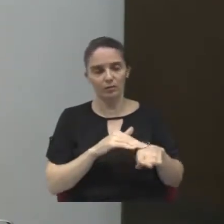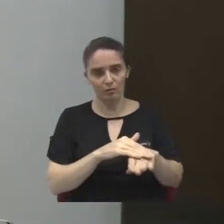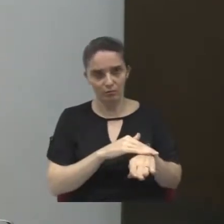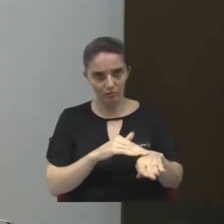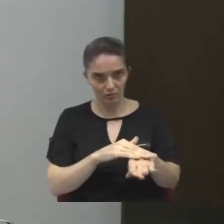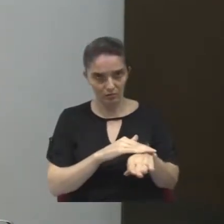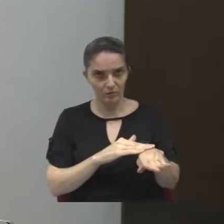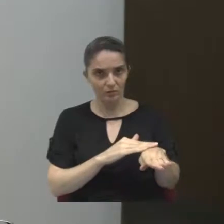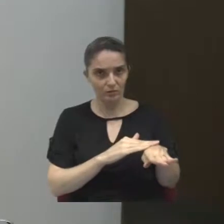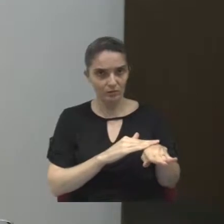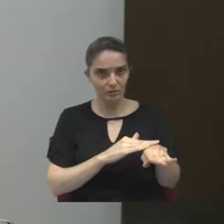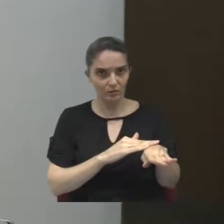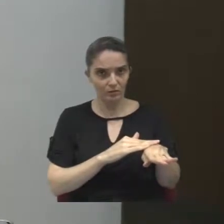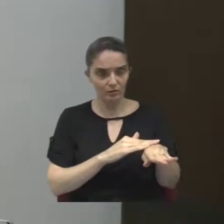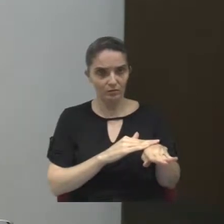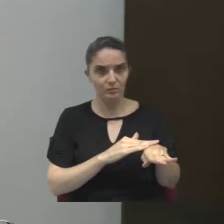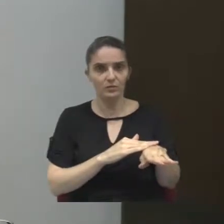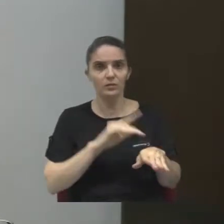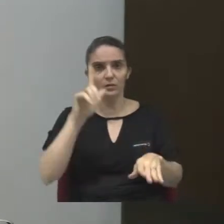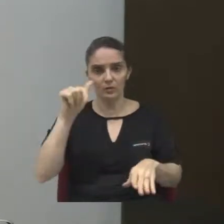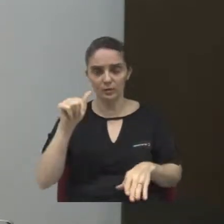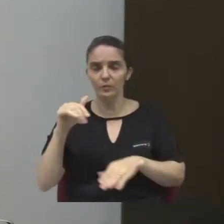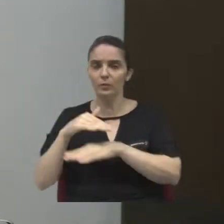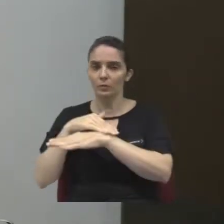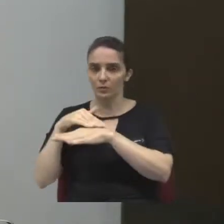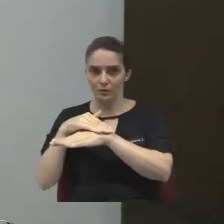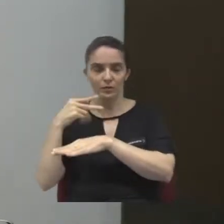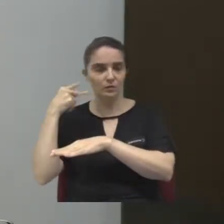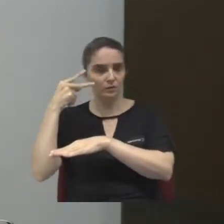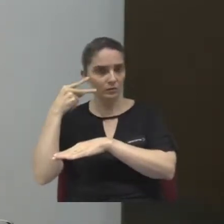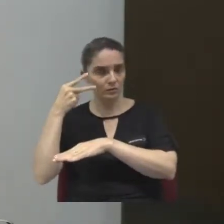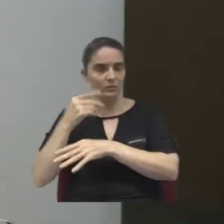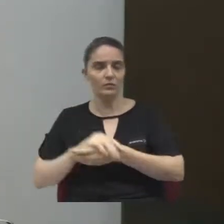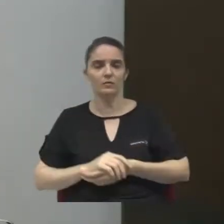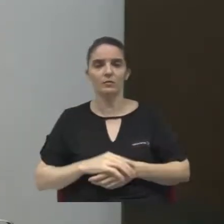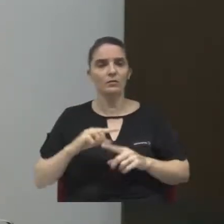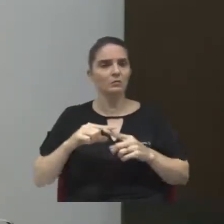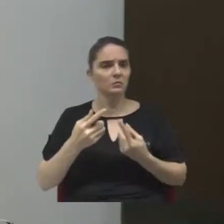e conversar com a vereadora. Estou à disposição de